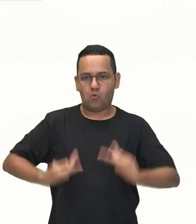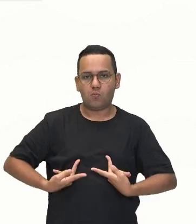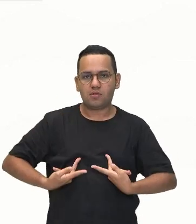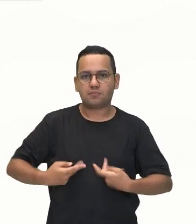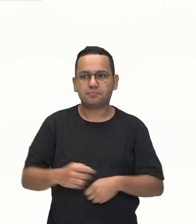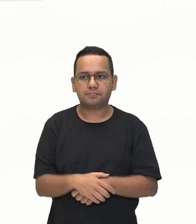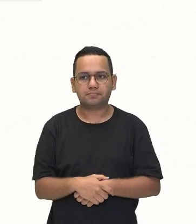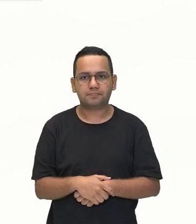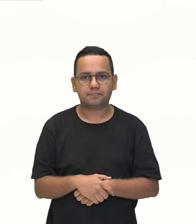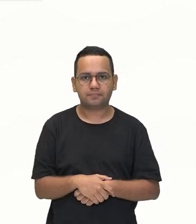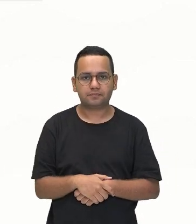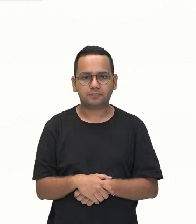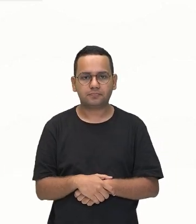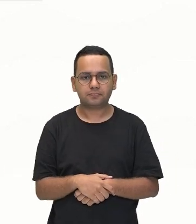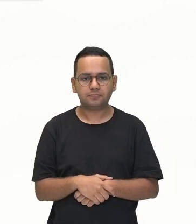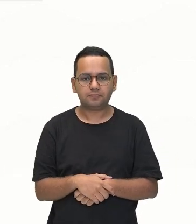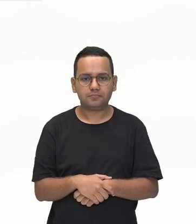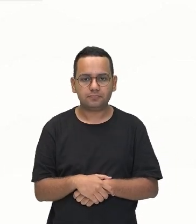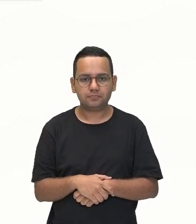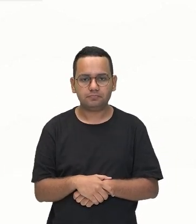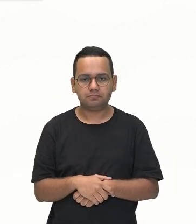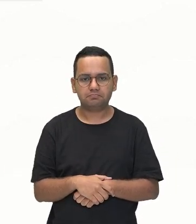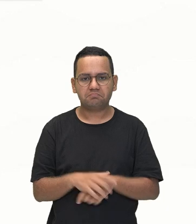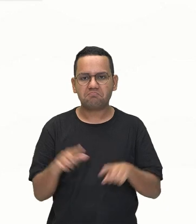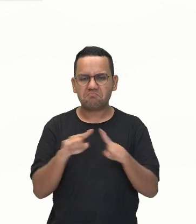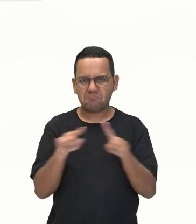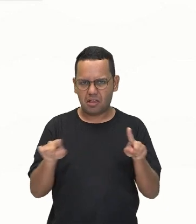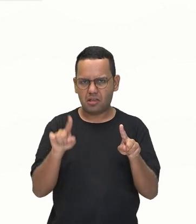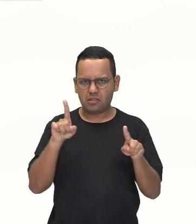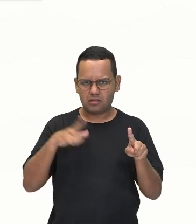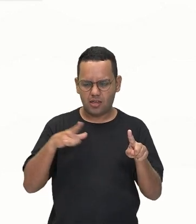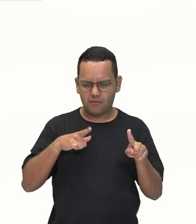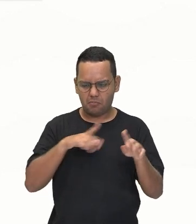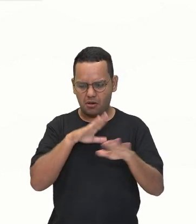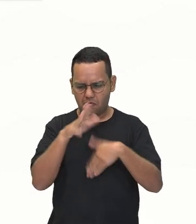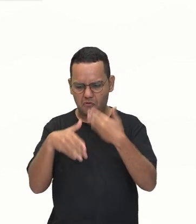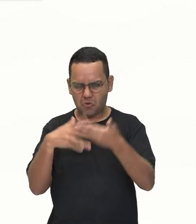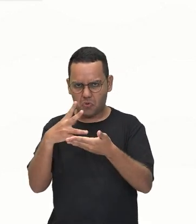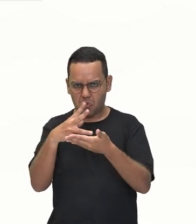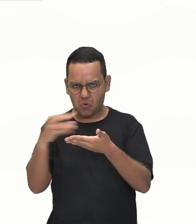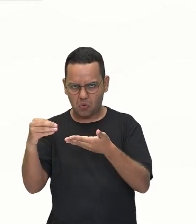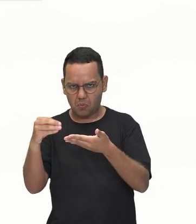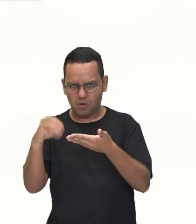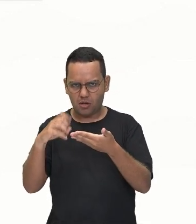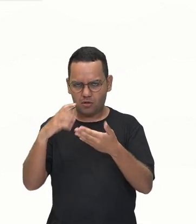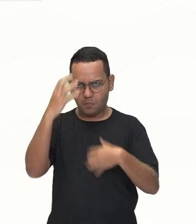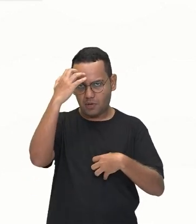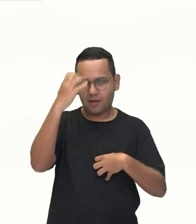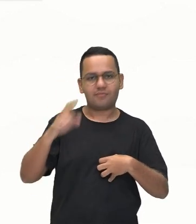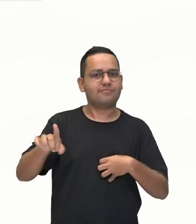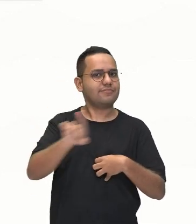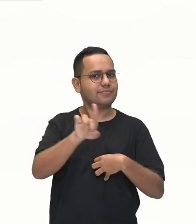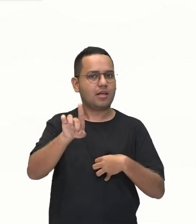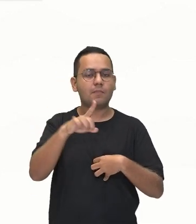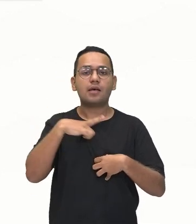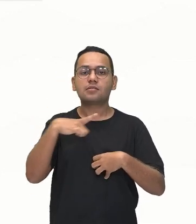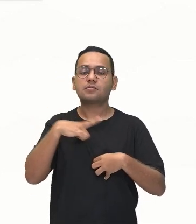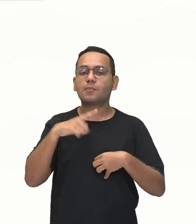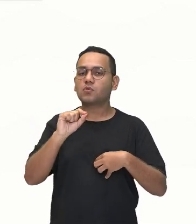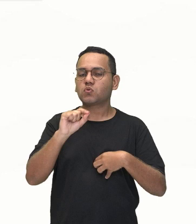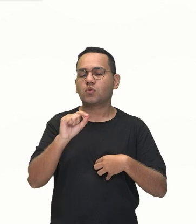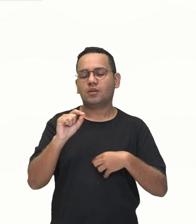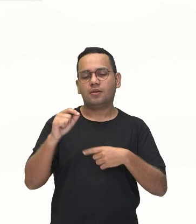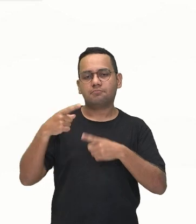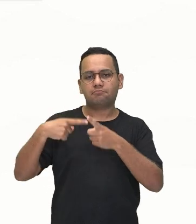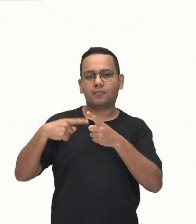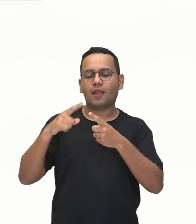seres humanos, tá? Então, nós não evoluímos dos macacos, mas sim compartilhamos um ancestral comum.